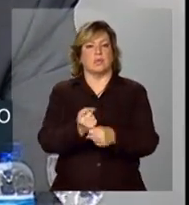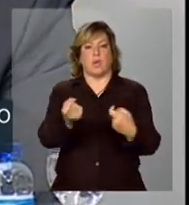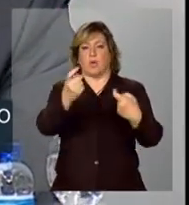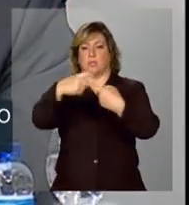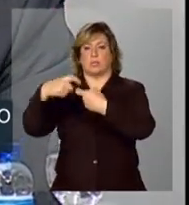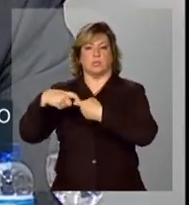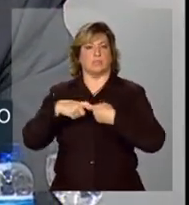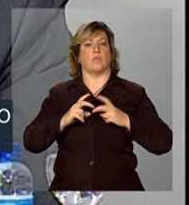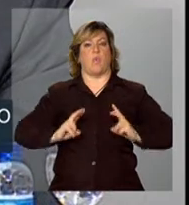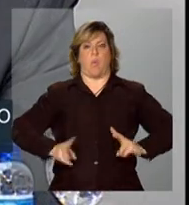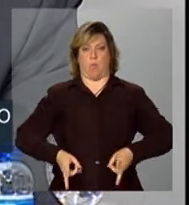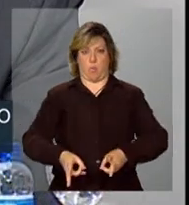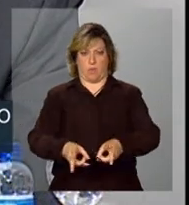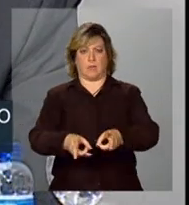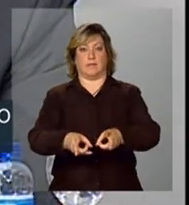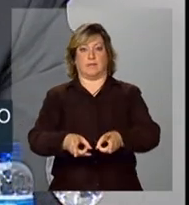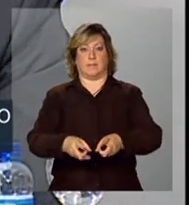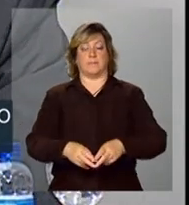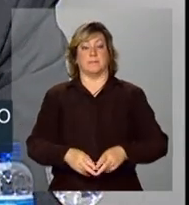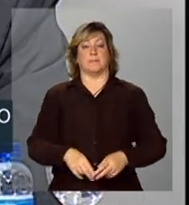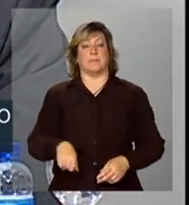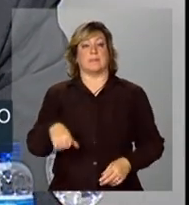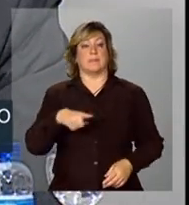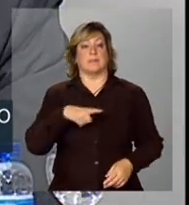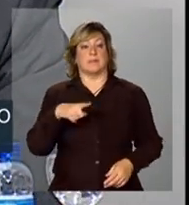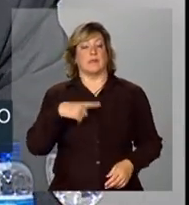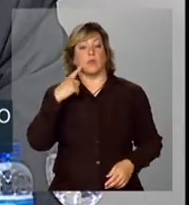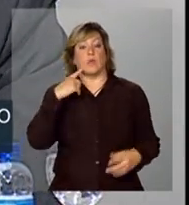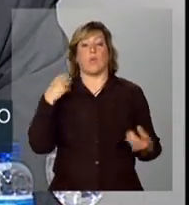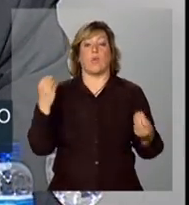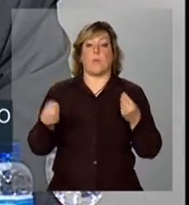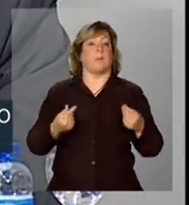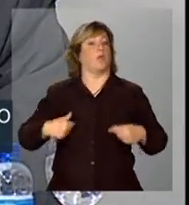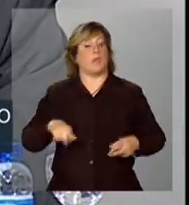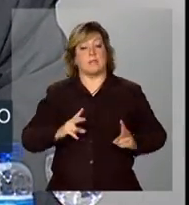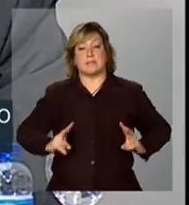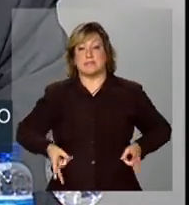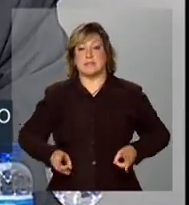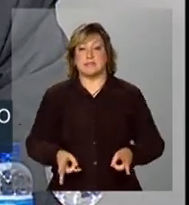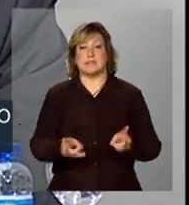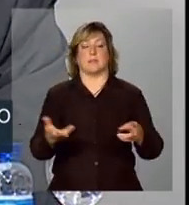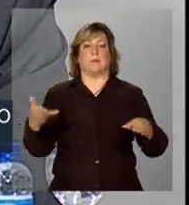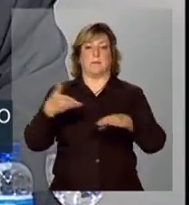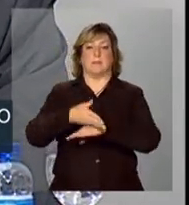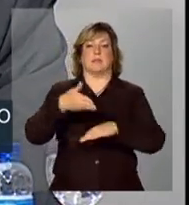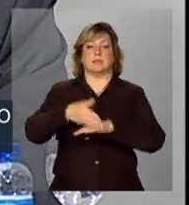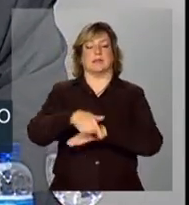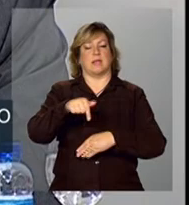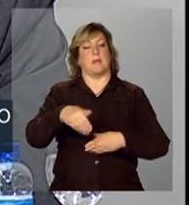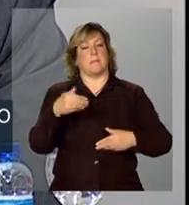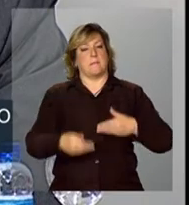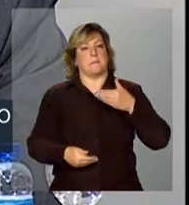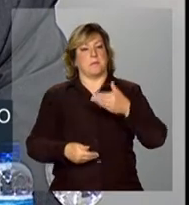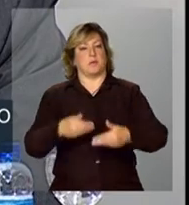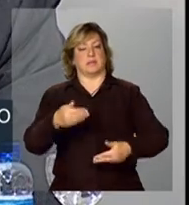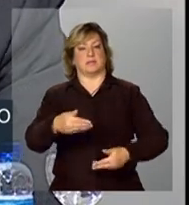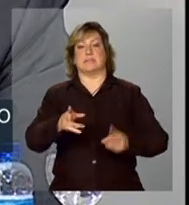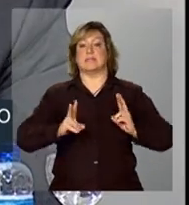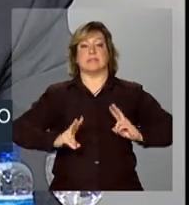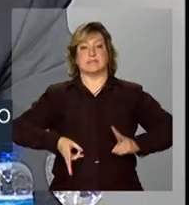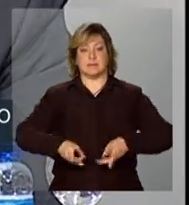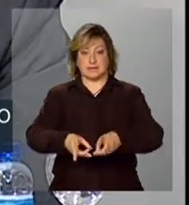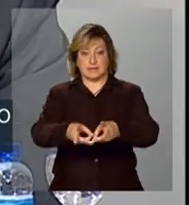vão continuar. Sobre a égide que for, nós sempre vamos participar desse processo. E sempre vamos ser